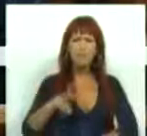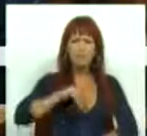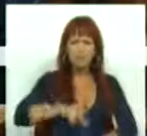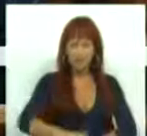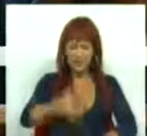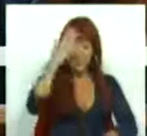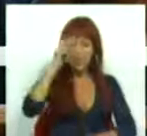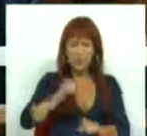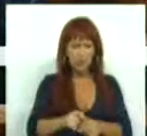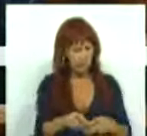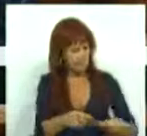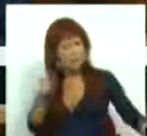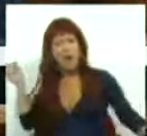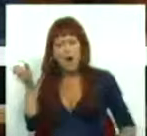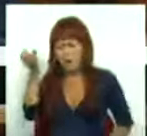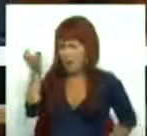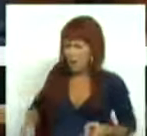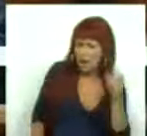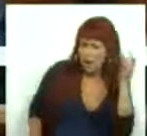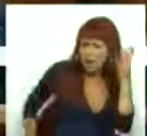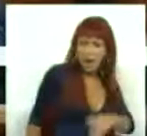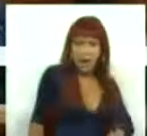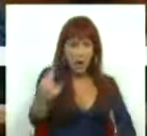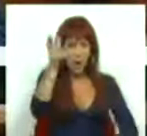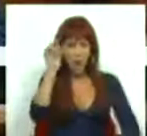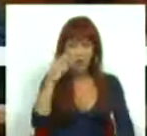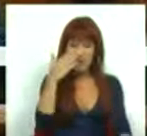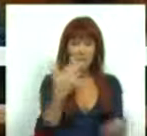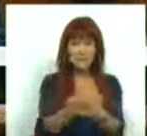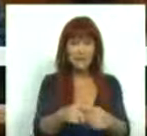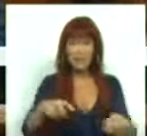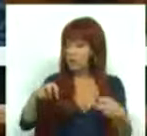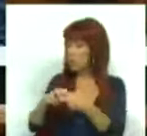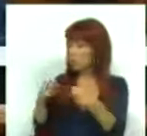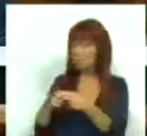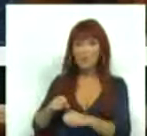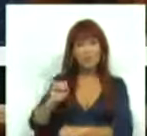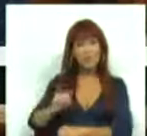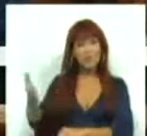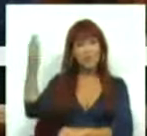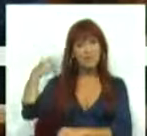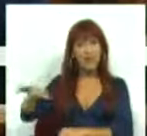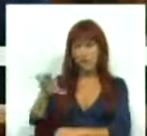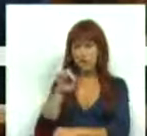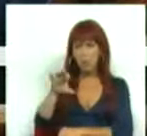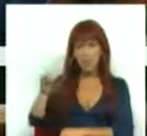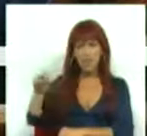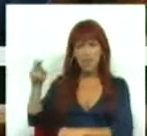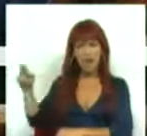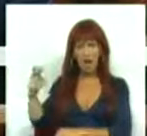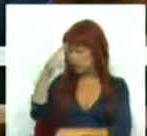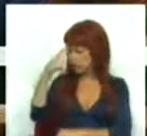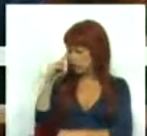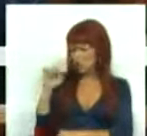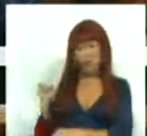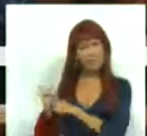da capacidade de superação e da audácia com que enfrentamos as adversidades dos nossos mais de 800 anos de